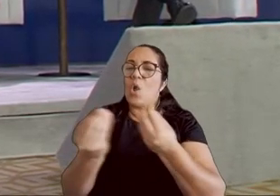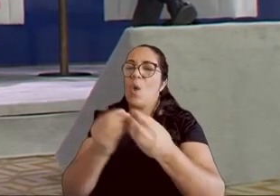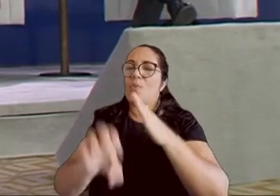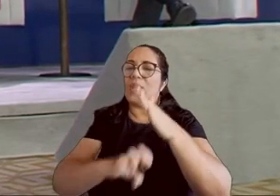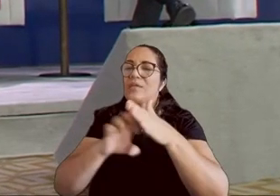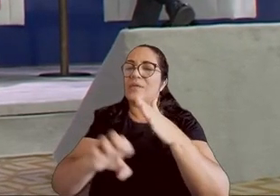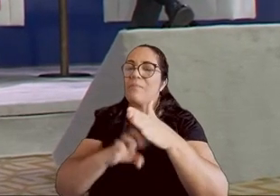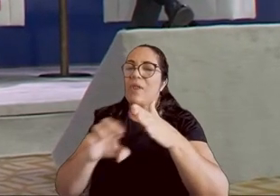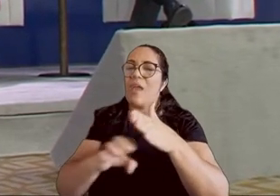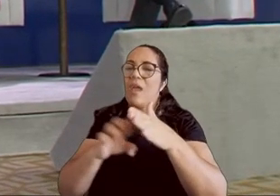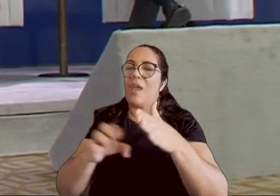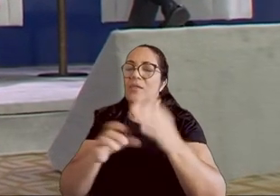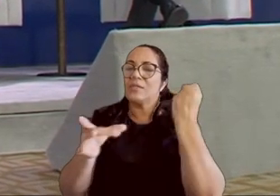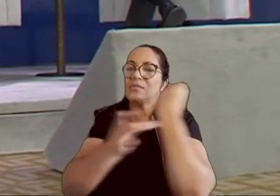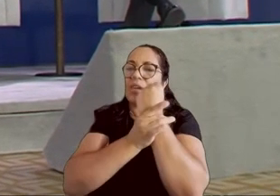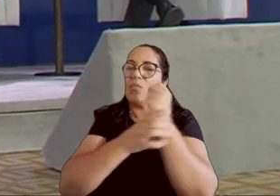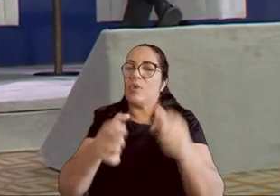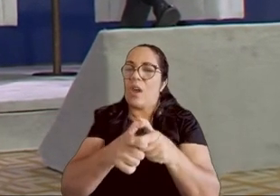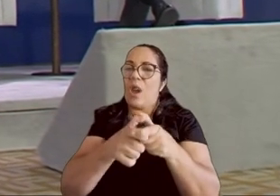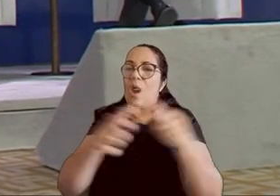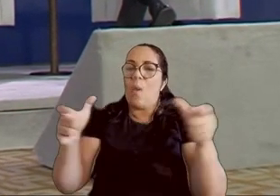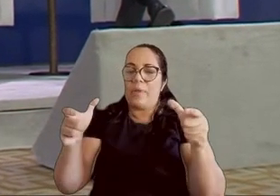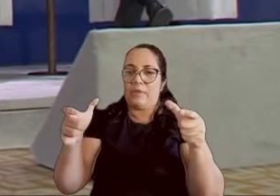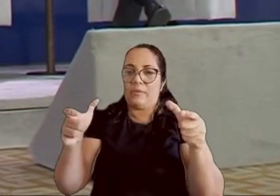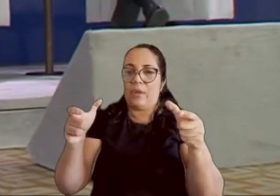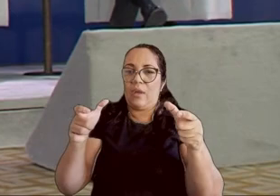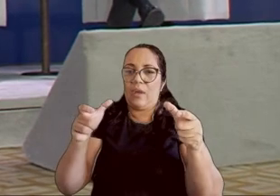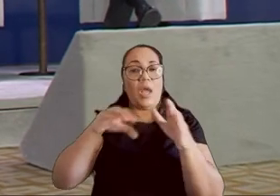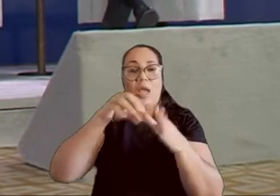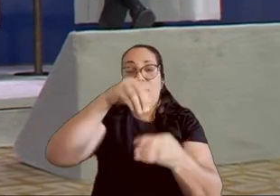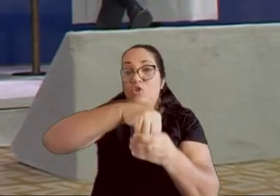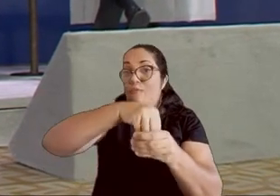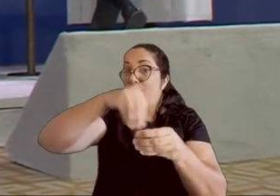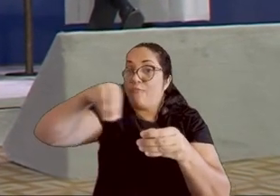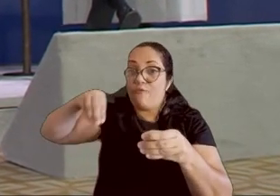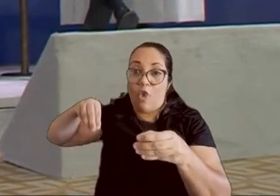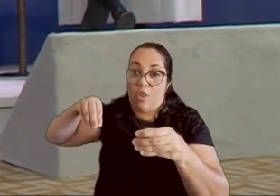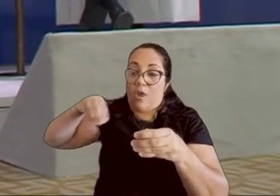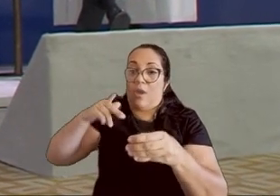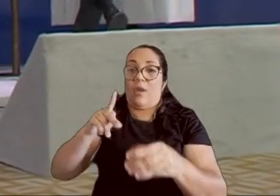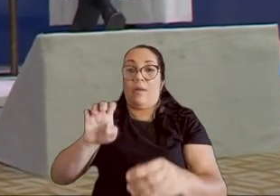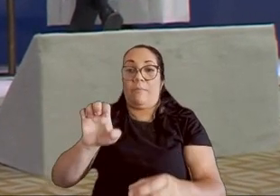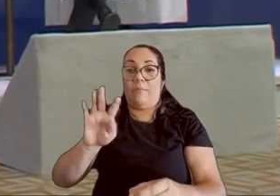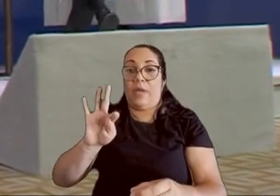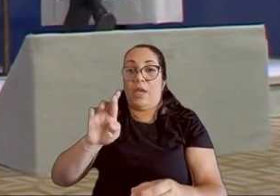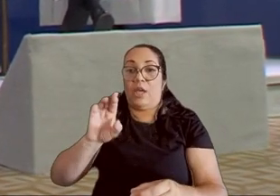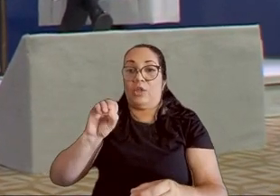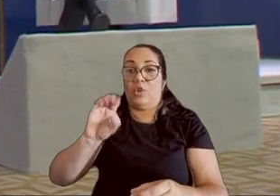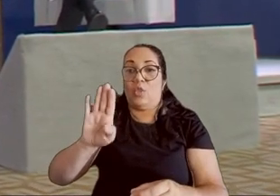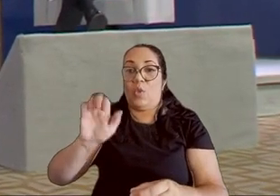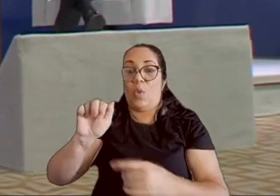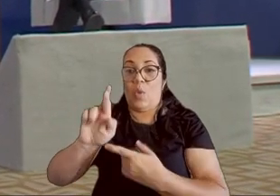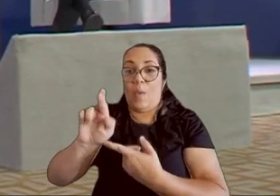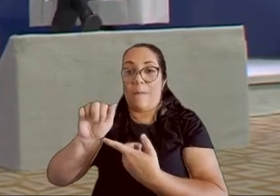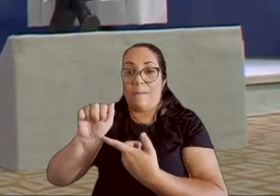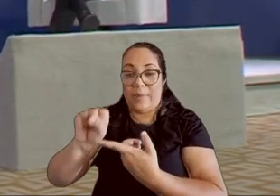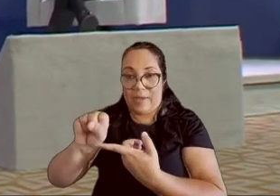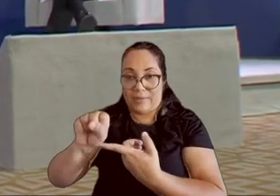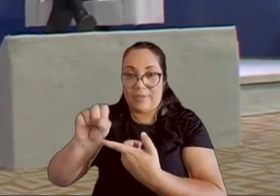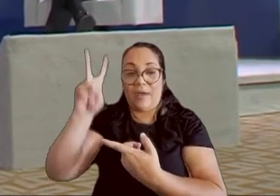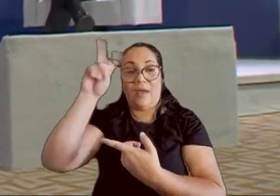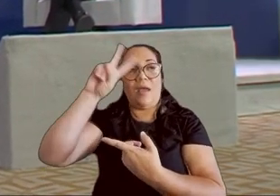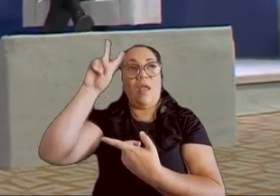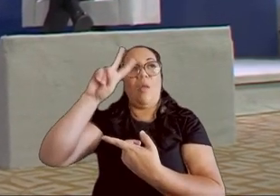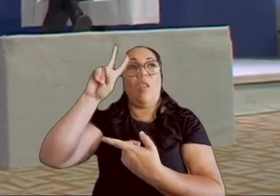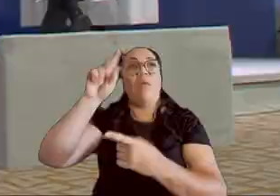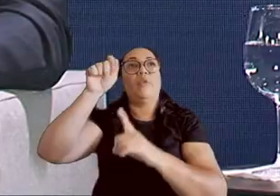Vale Petrobras e a gente acho que o mínimo foi por volta dele do meio do ano passado a gente tá levemente acima